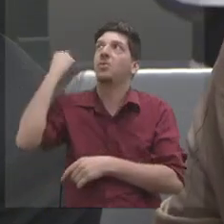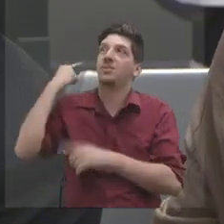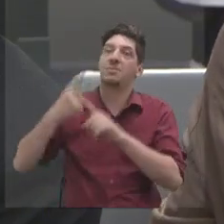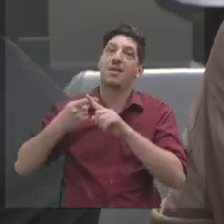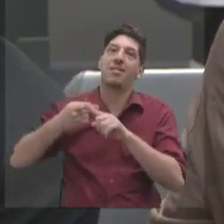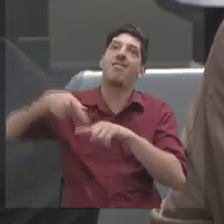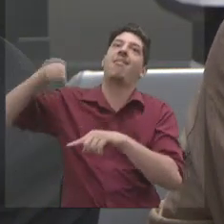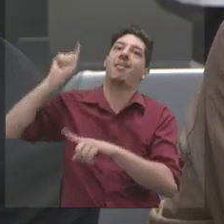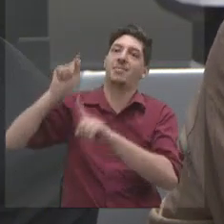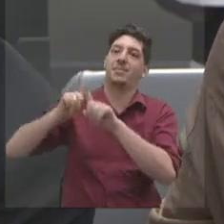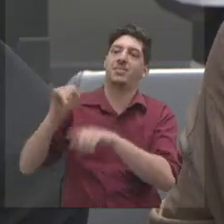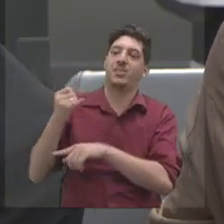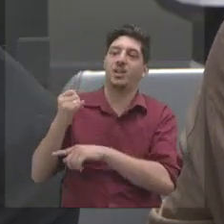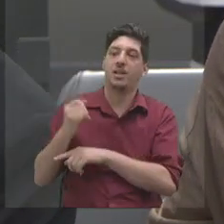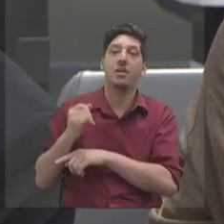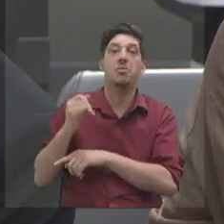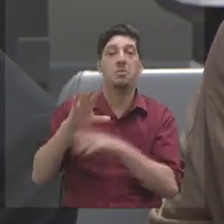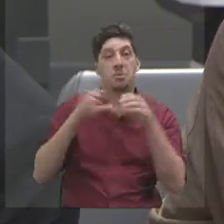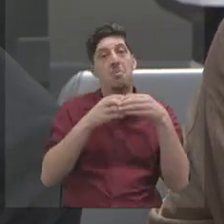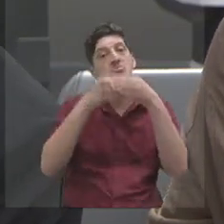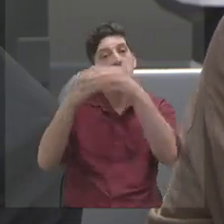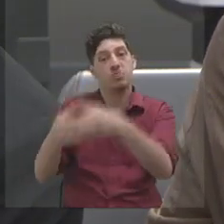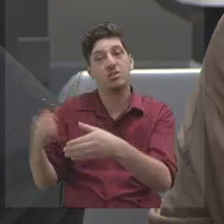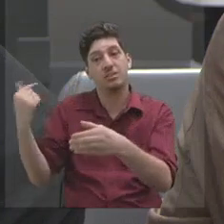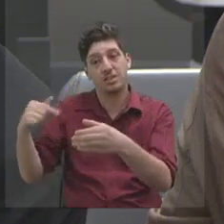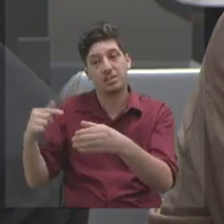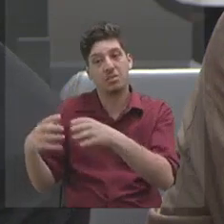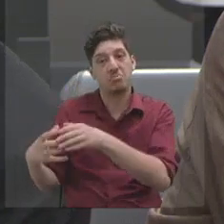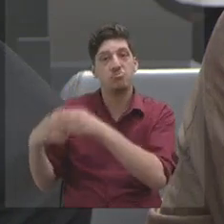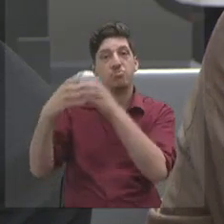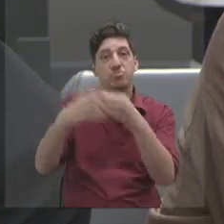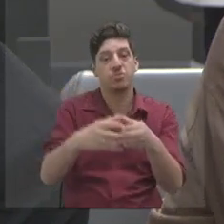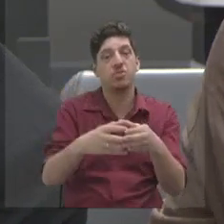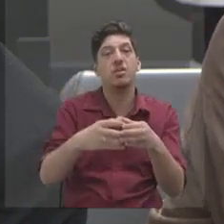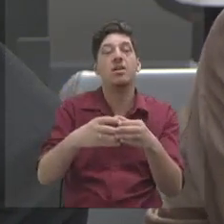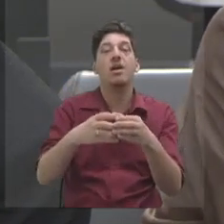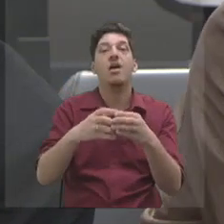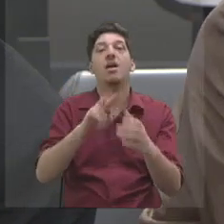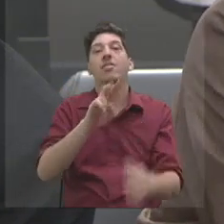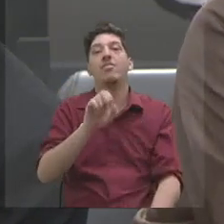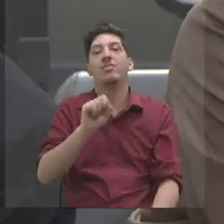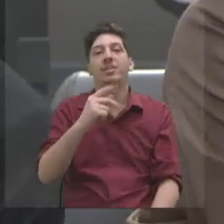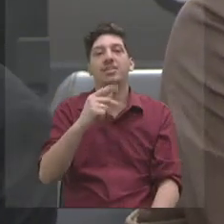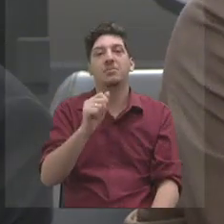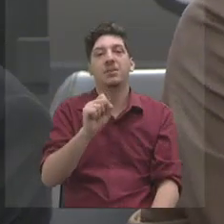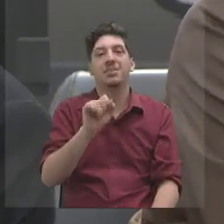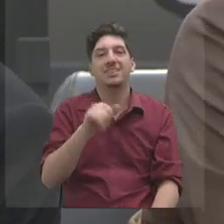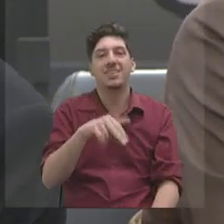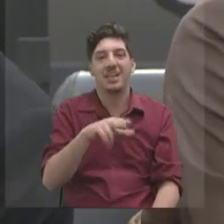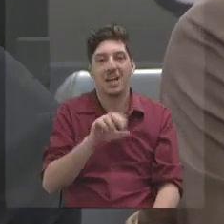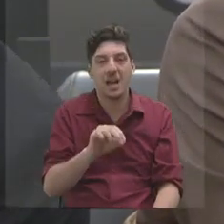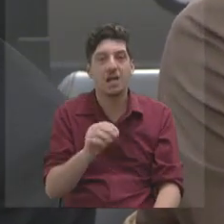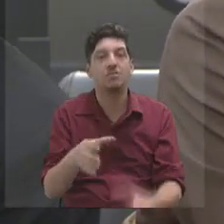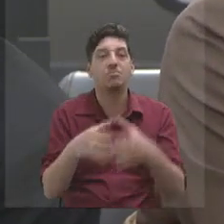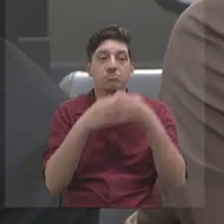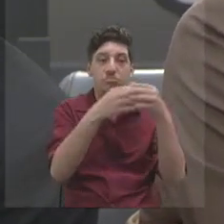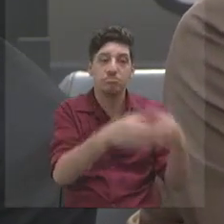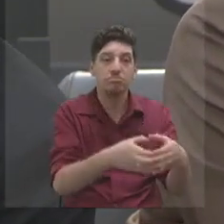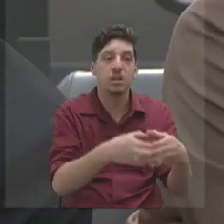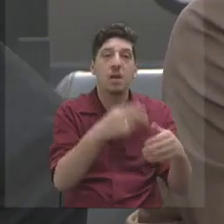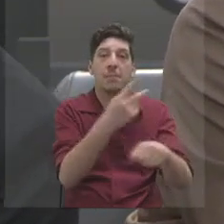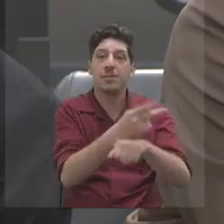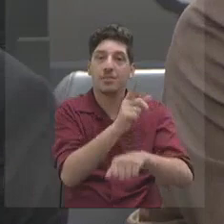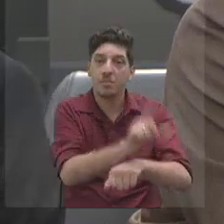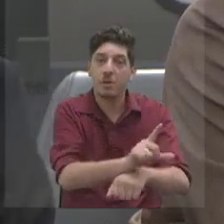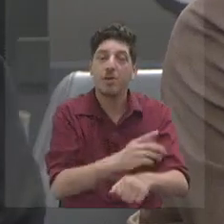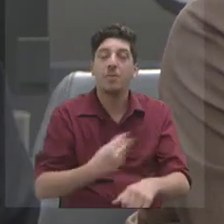em Sete Lagoas tiveram em Vespasiano estiveram em Pedro Leopoldo participaram das audiências públicas